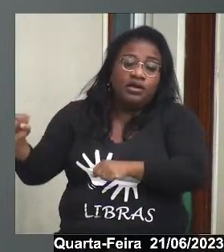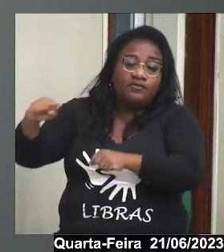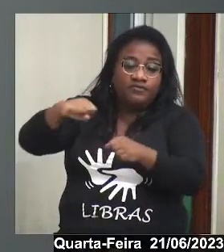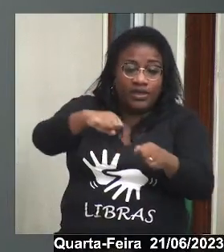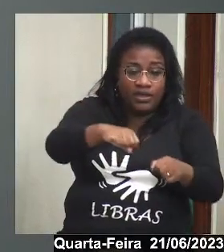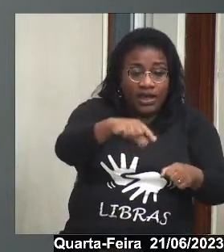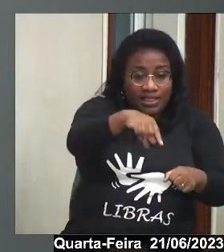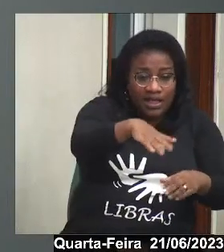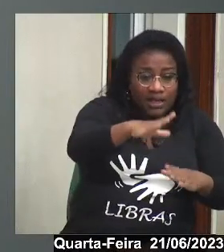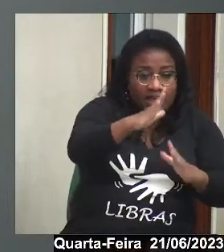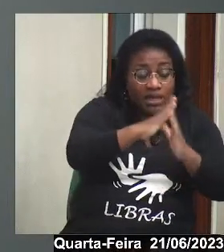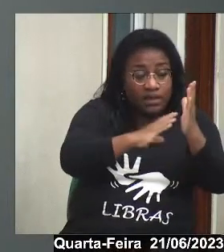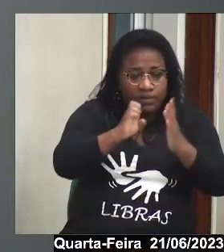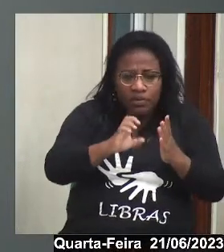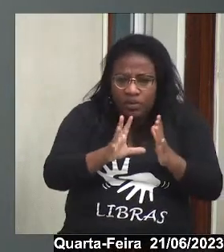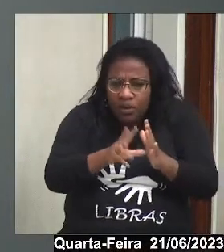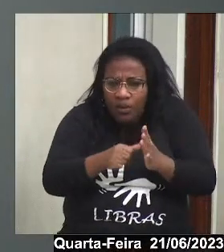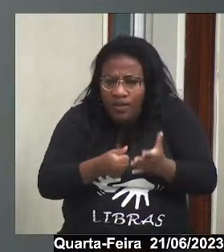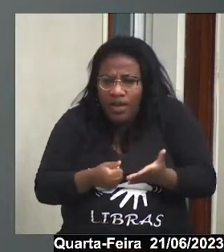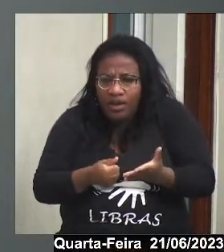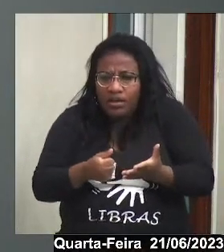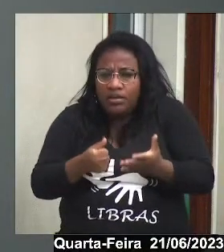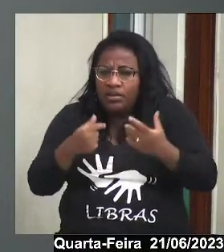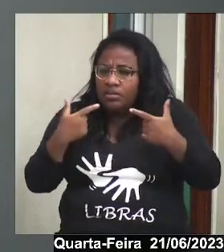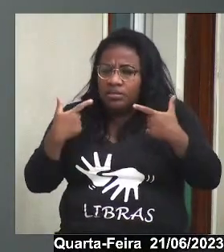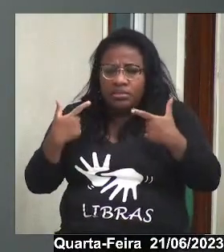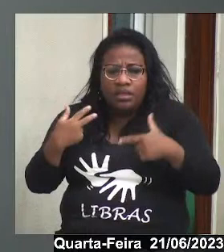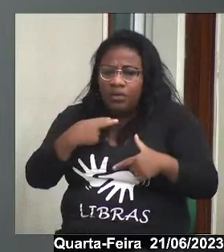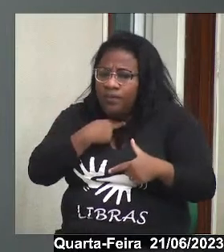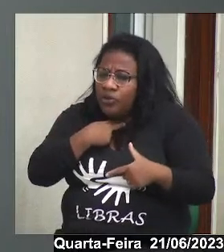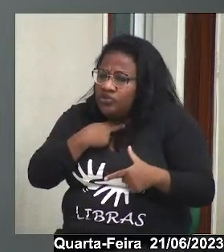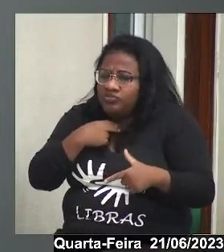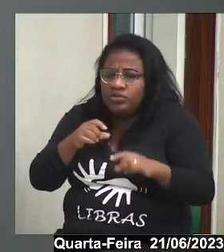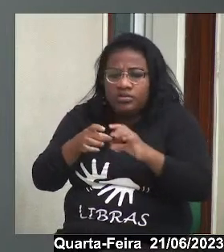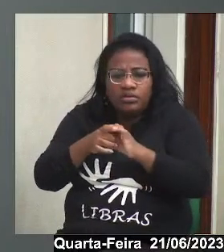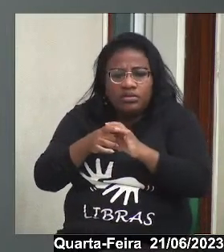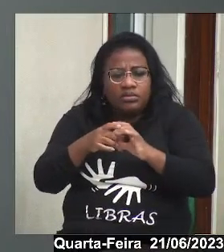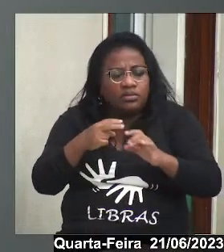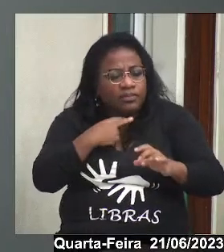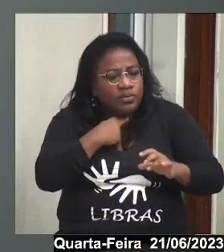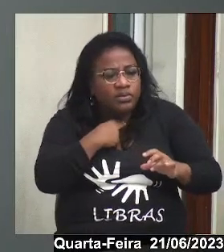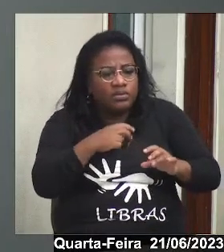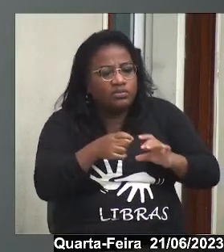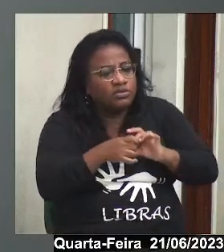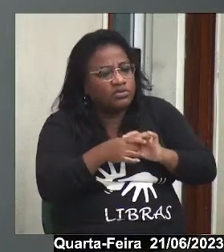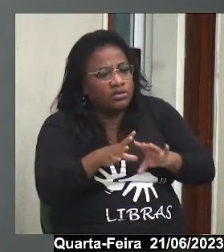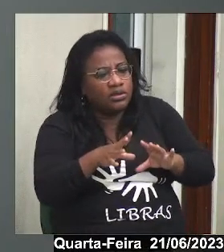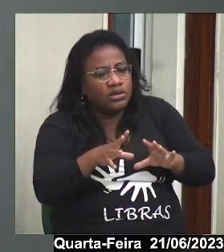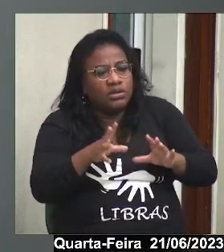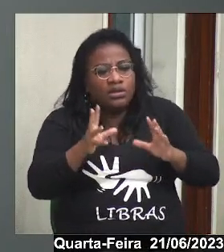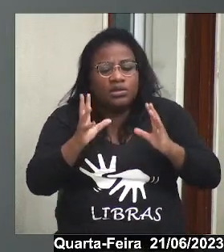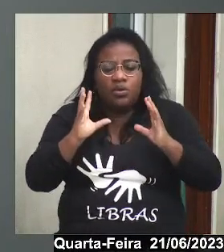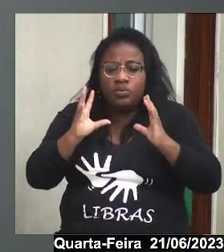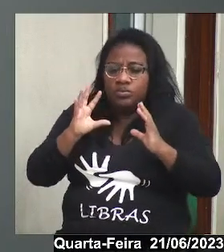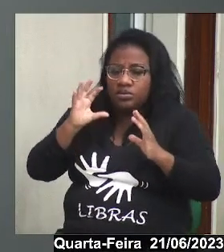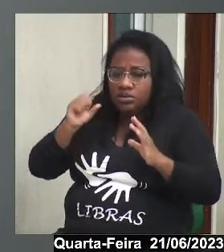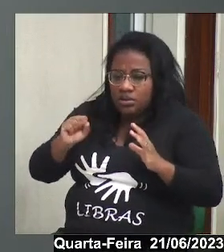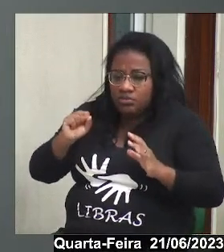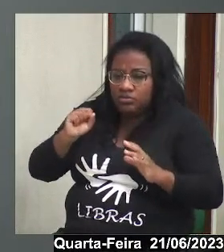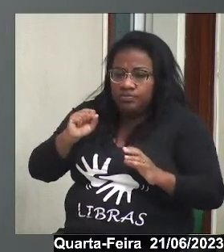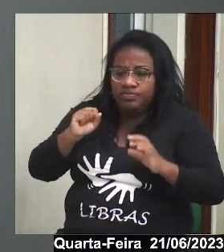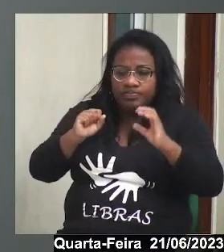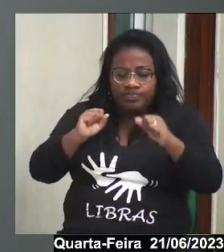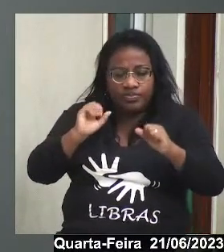Sol e ele infelizmente foi assaltado, levado o celular, a carteira do trabalhador. E graças a Deus conseguimos pegar aí na